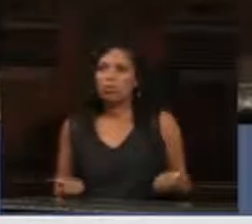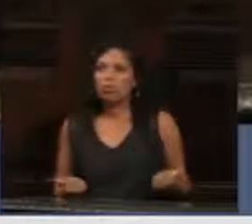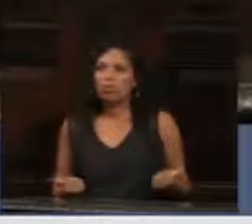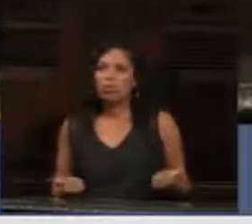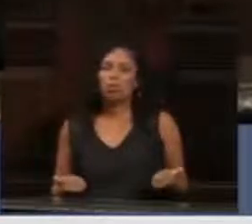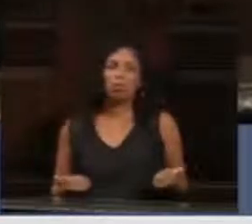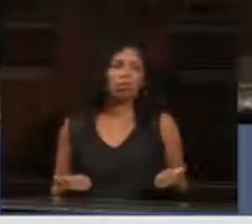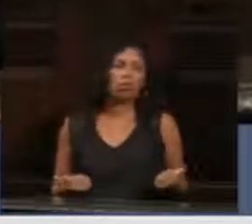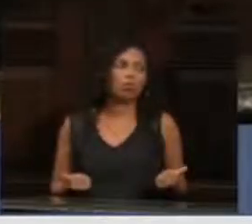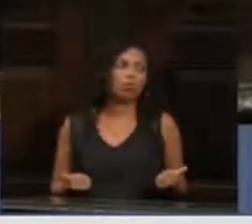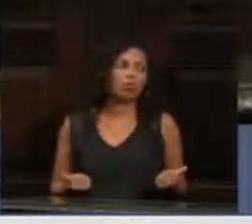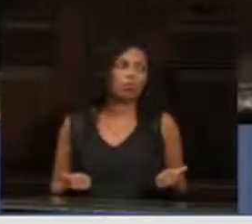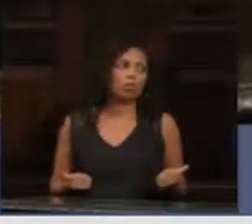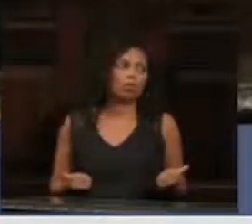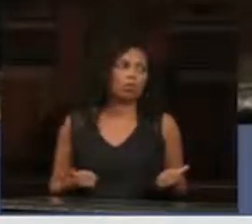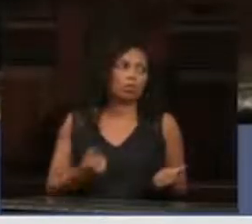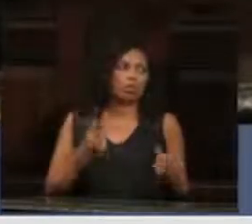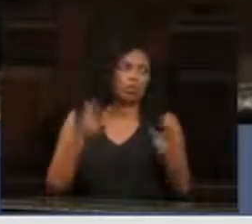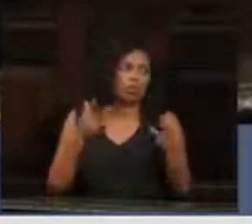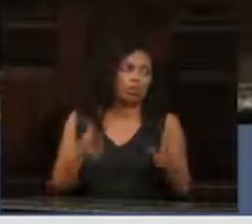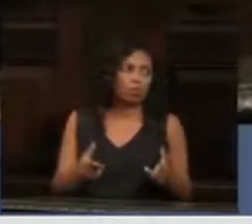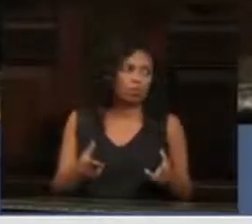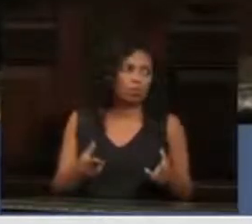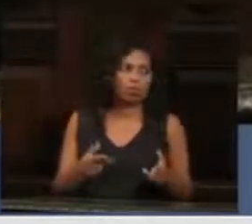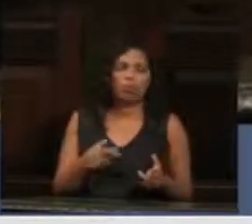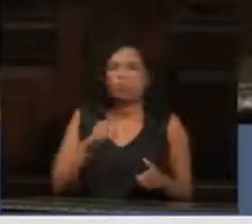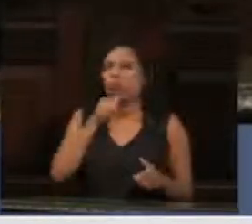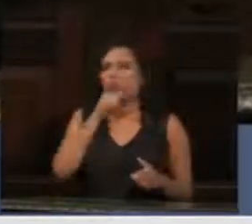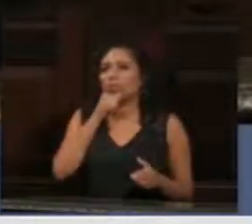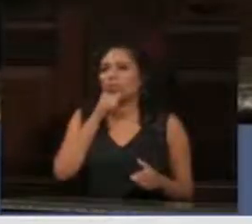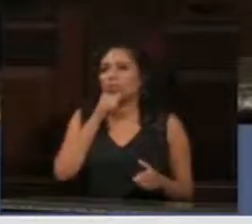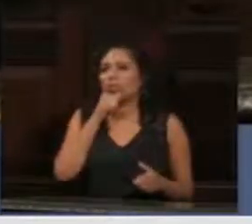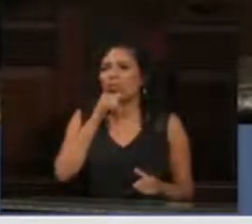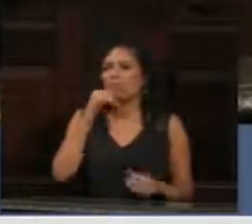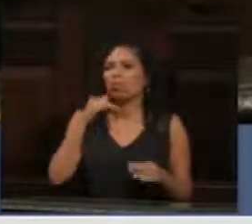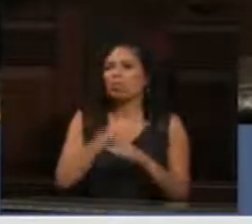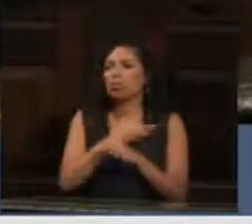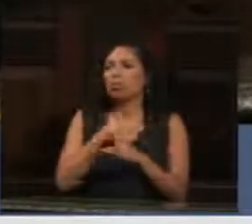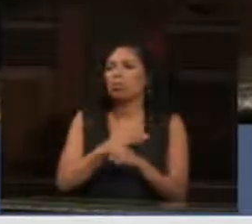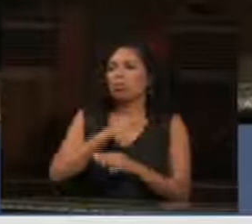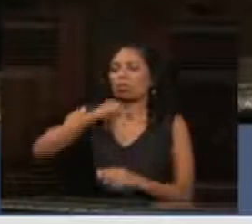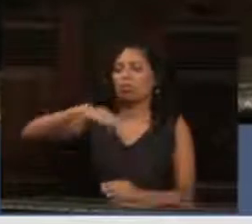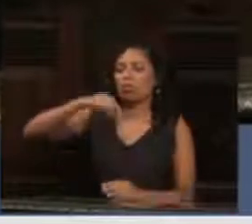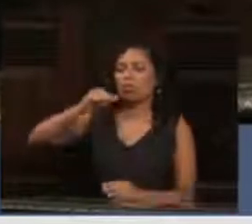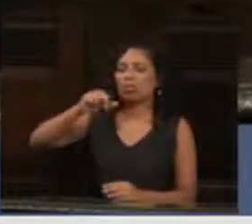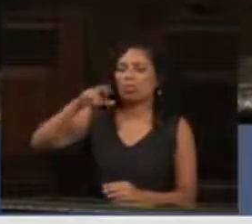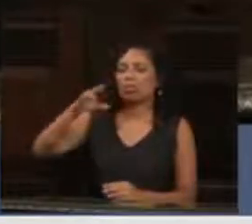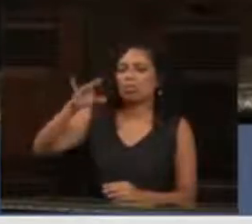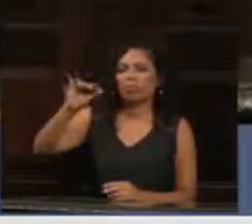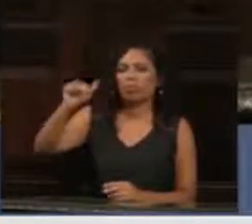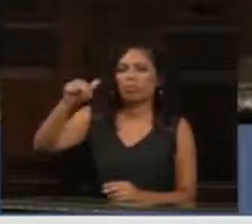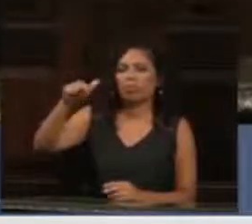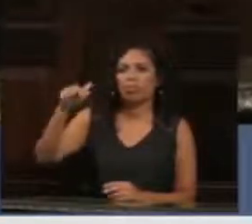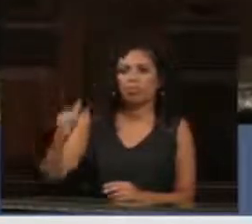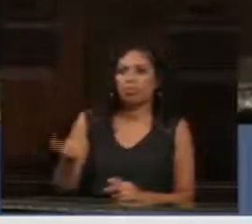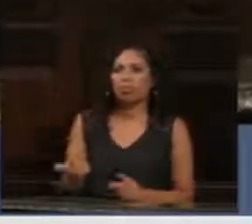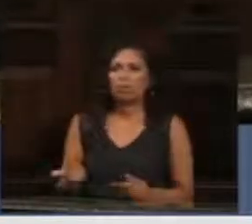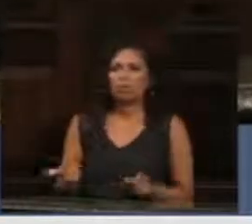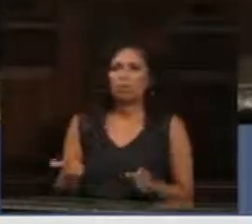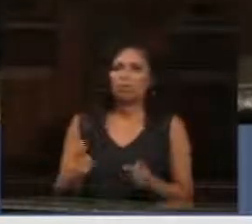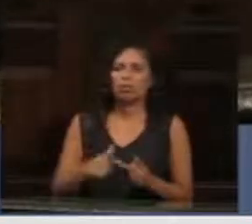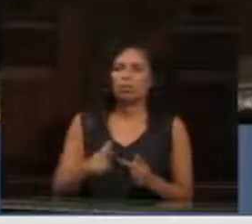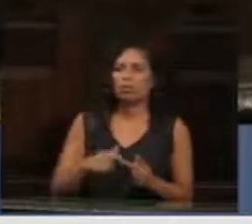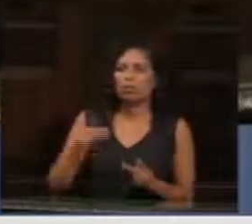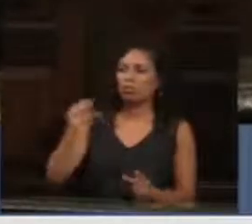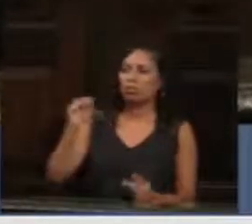com a tragédia de Mariana, envolvendo a empresa Samarco, da qual ele participava de